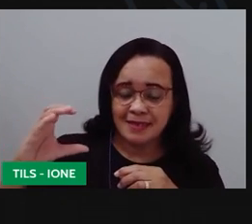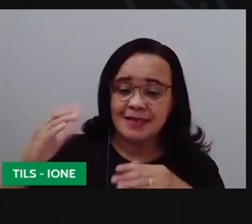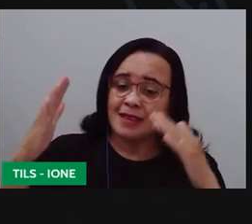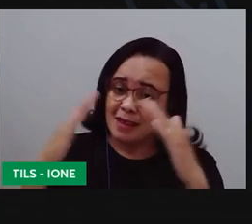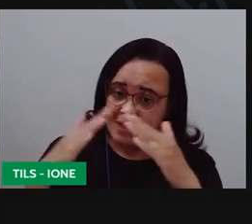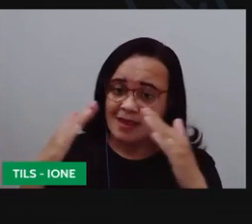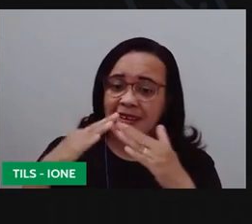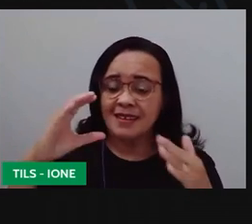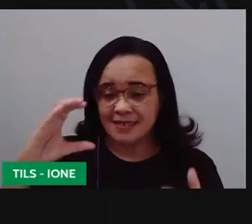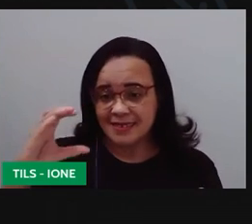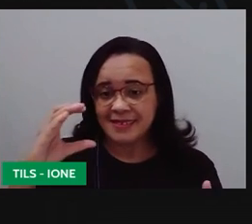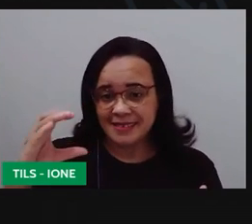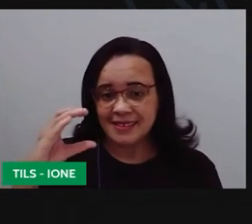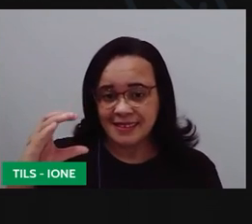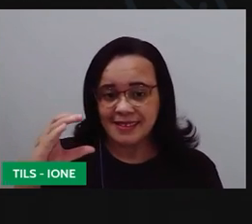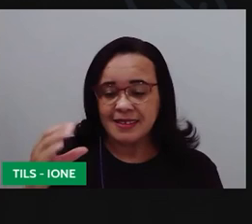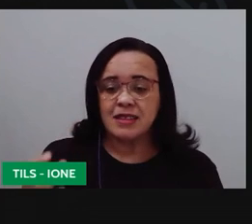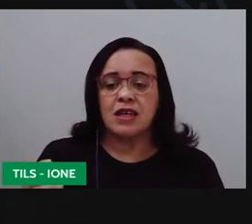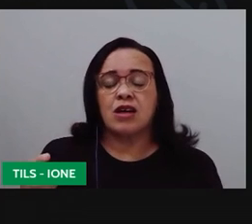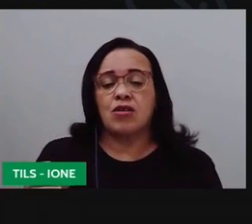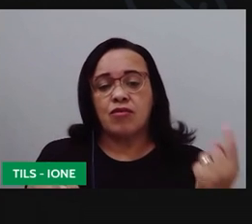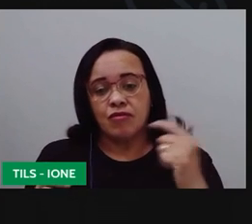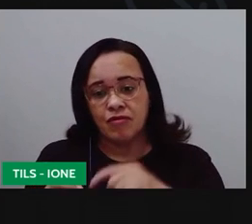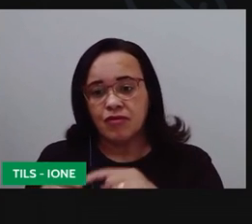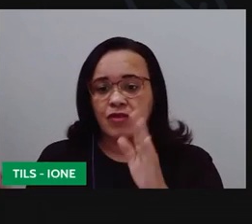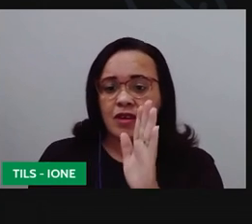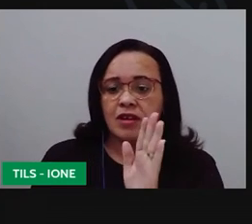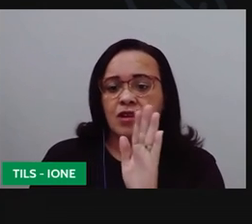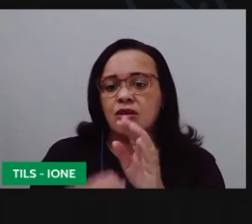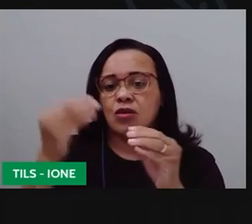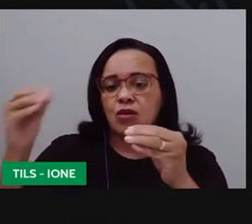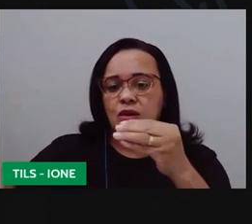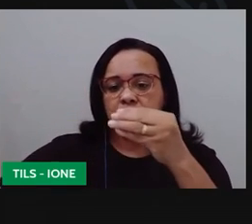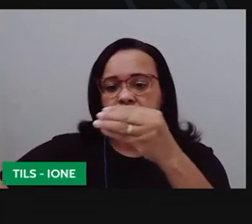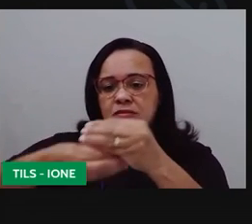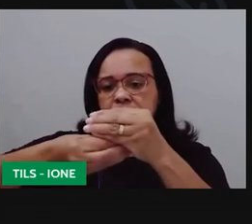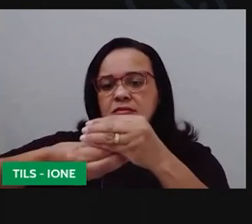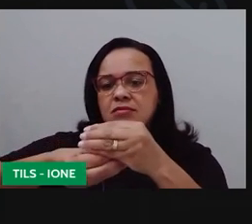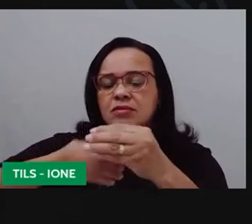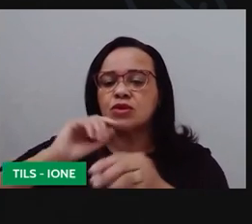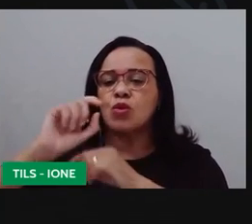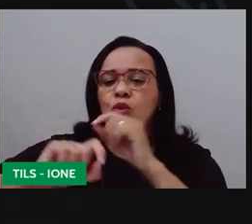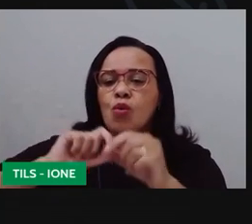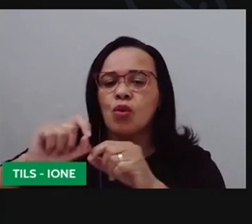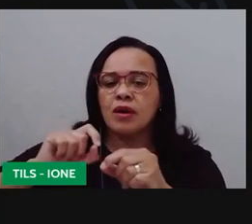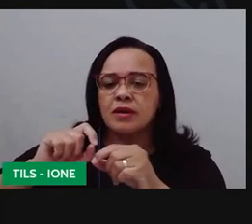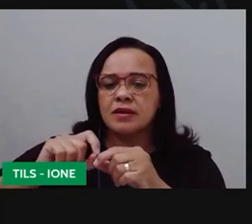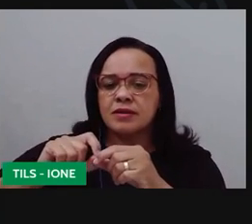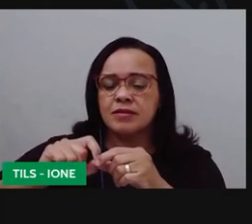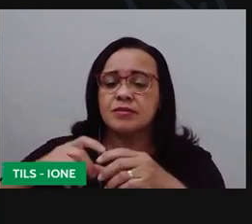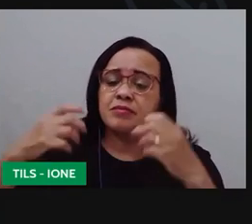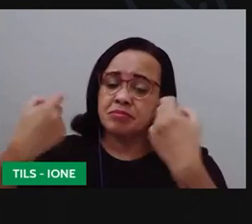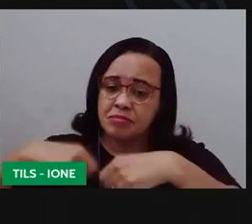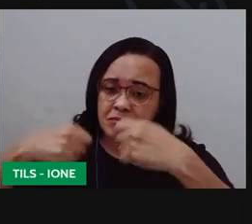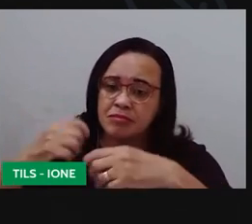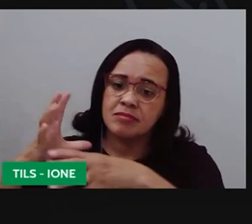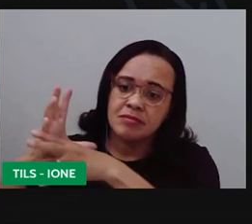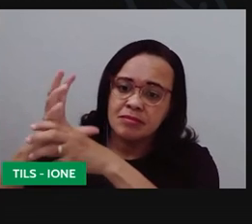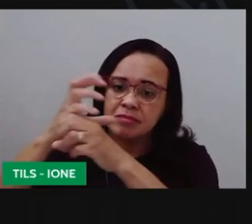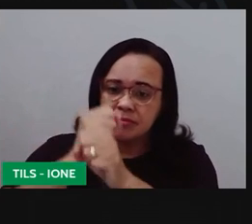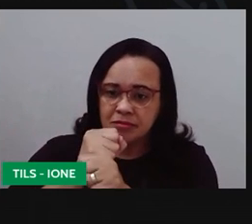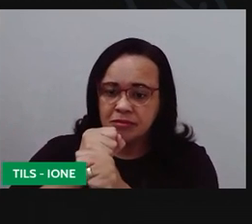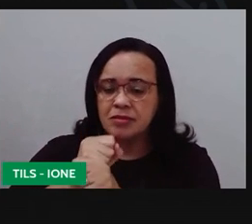tá na casa da centena eu venho aqui ó e acrescentou ele aqui em baixo porque porque eu tenho que somar